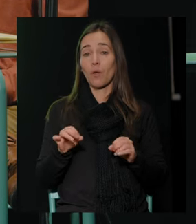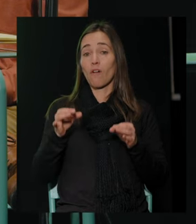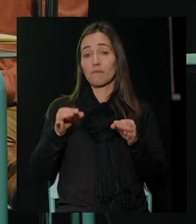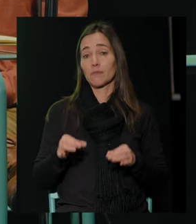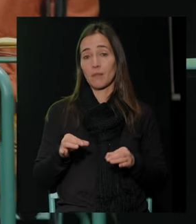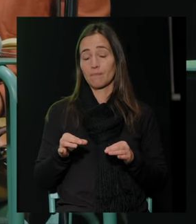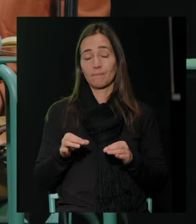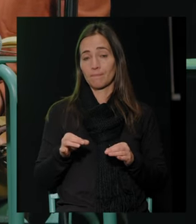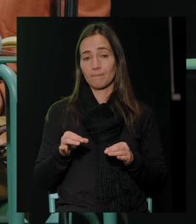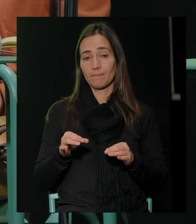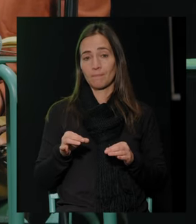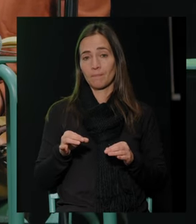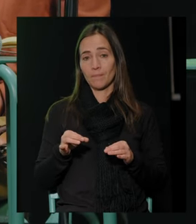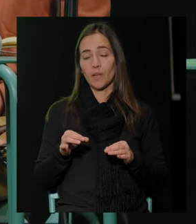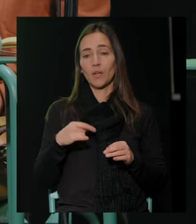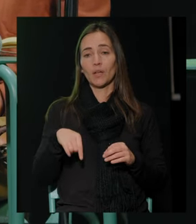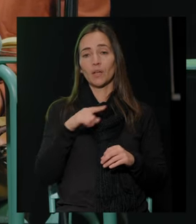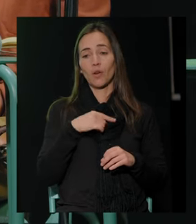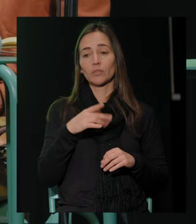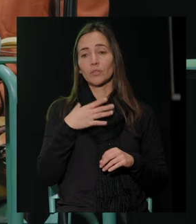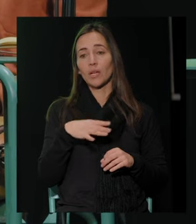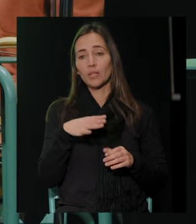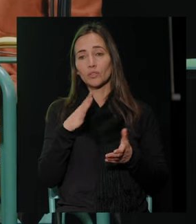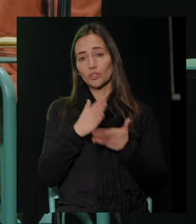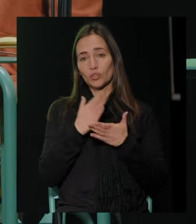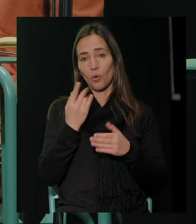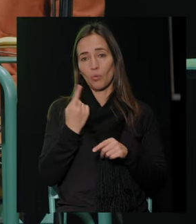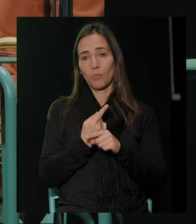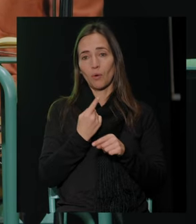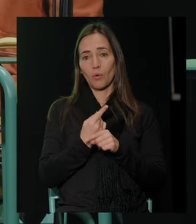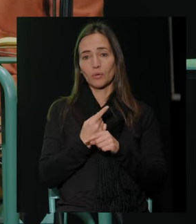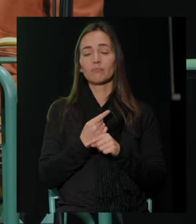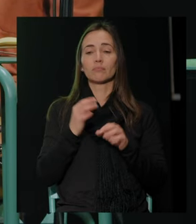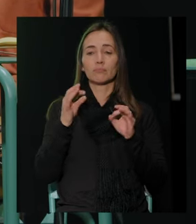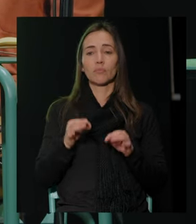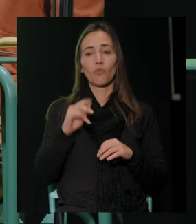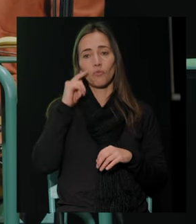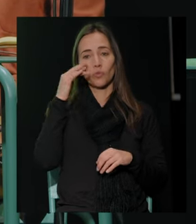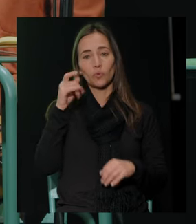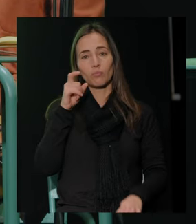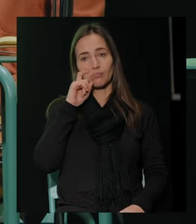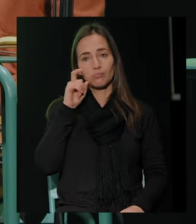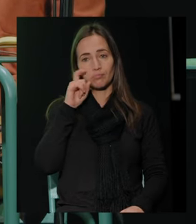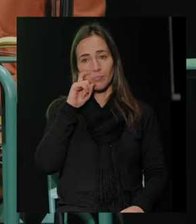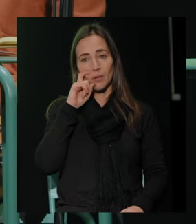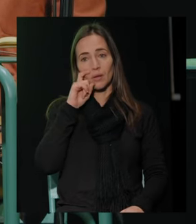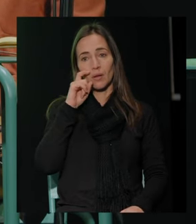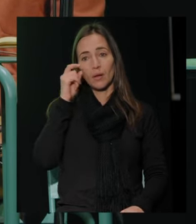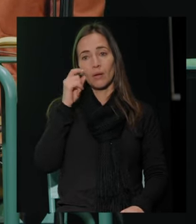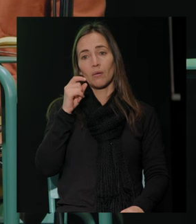oficialmente, e o que nós queremos, simplesmente, é assegurar um futuro para, principalmente, os povos